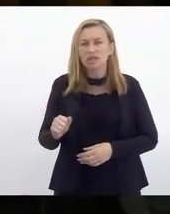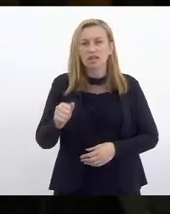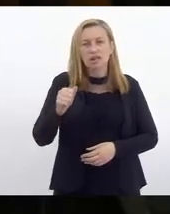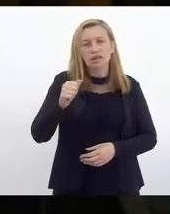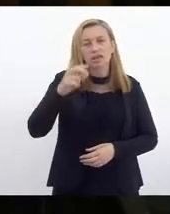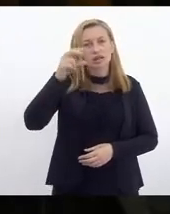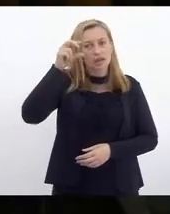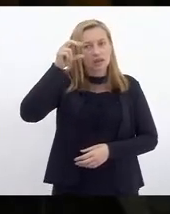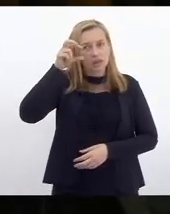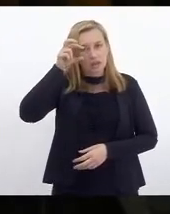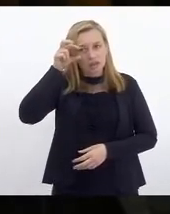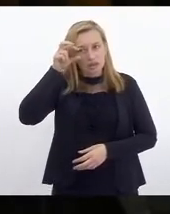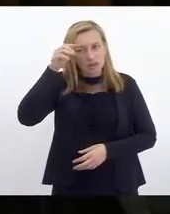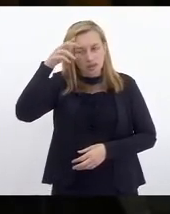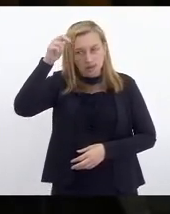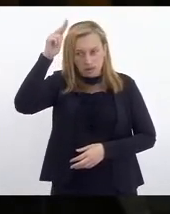Guedes,